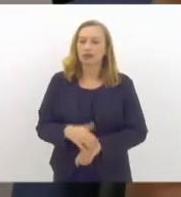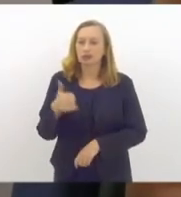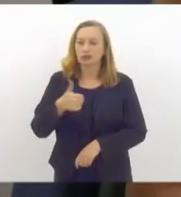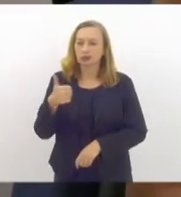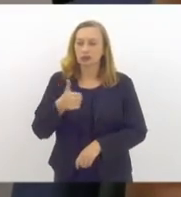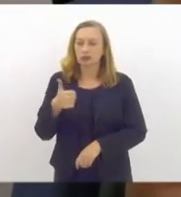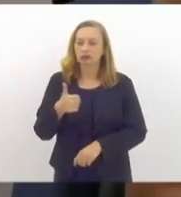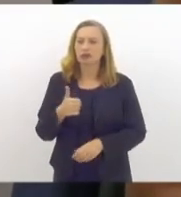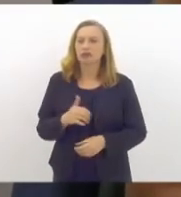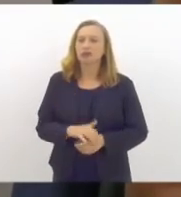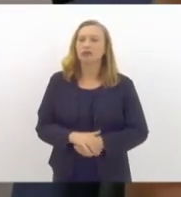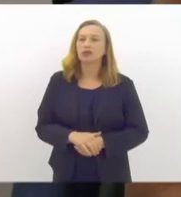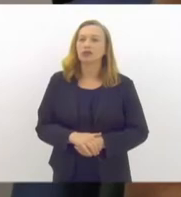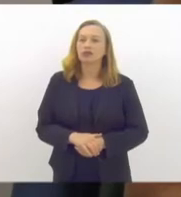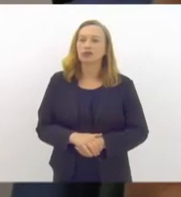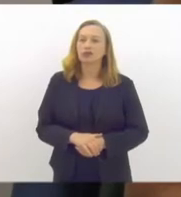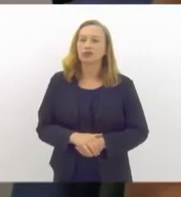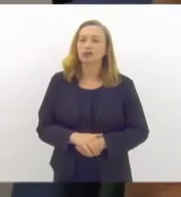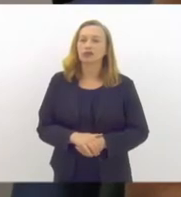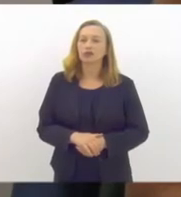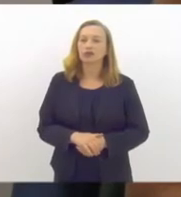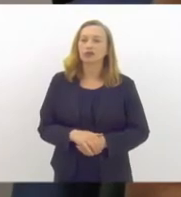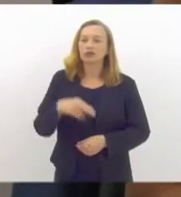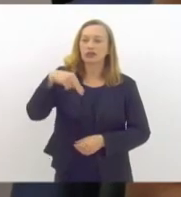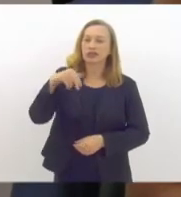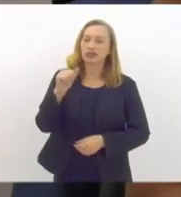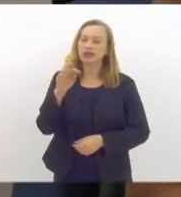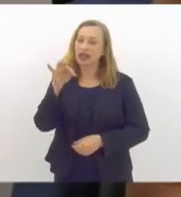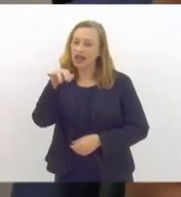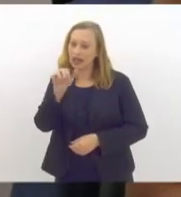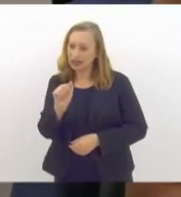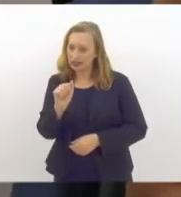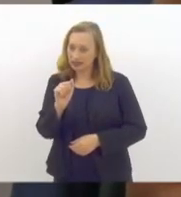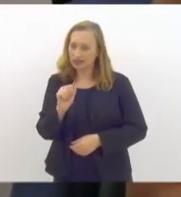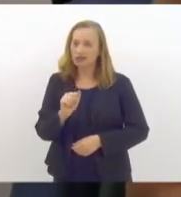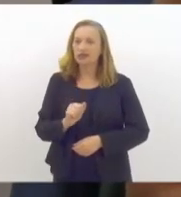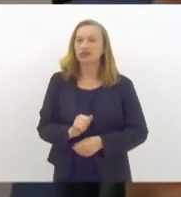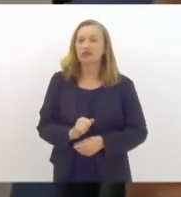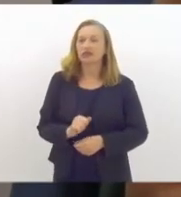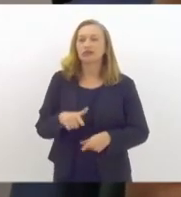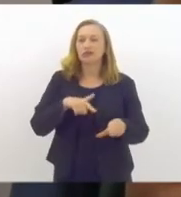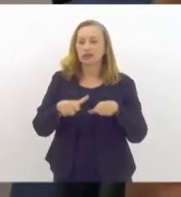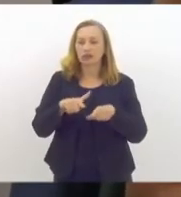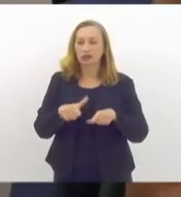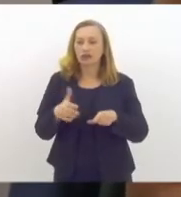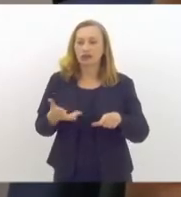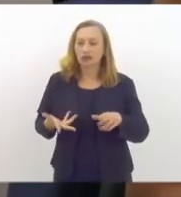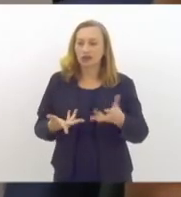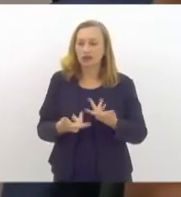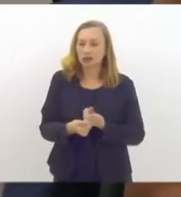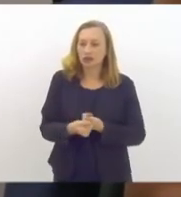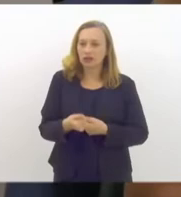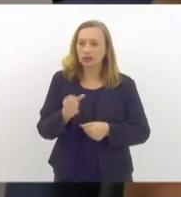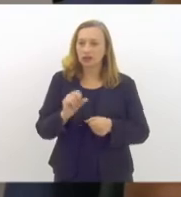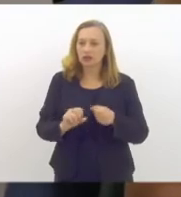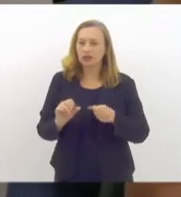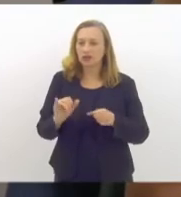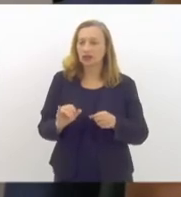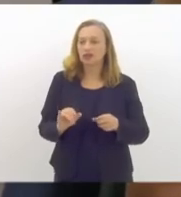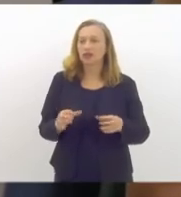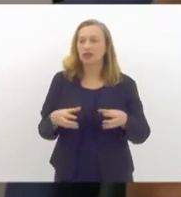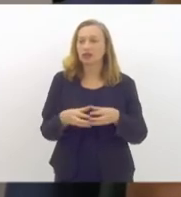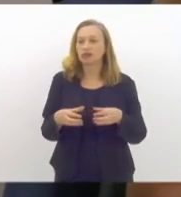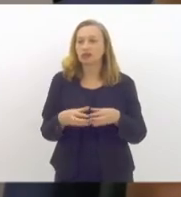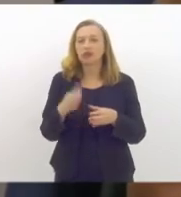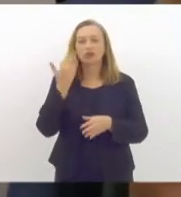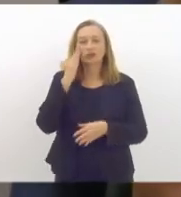Primeiro, nós votamos pela recondução da Natália Damasio, pelo trabalho brilhante que vem fazendo no mecanismo e por